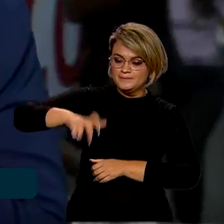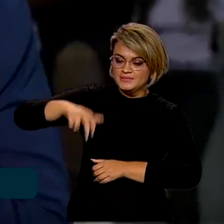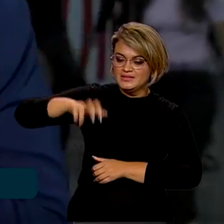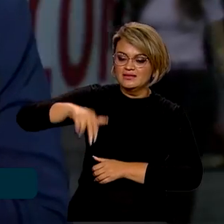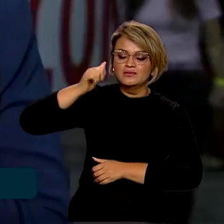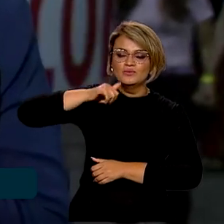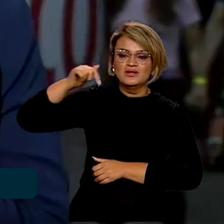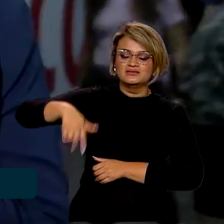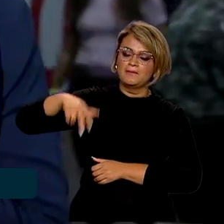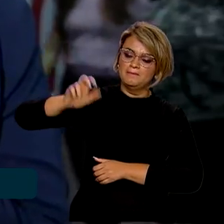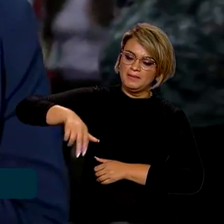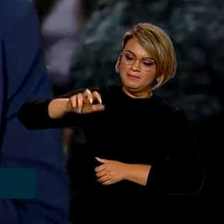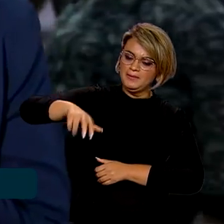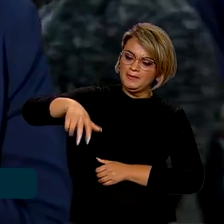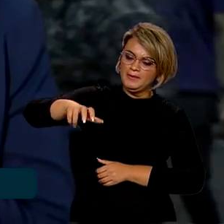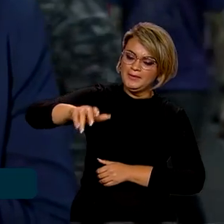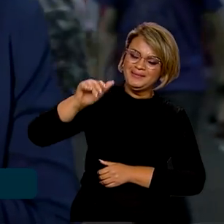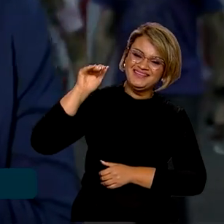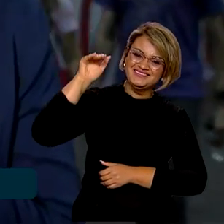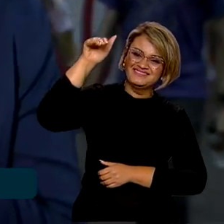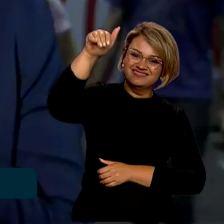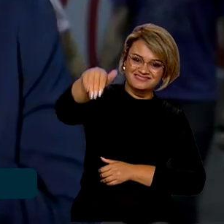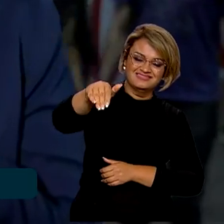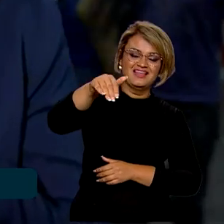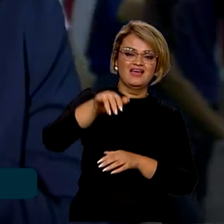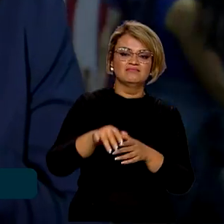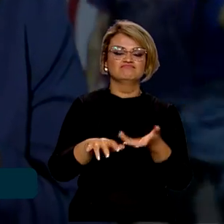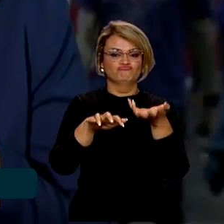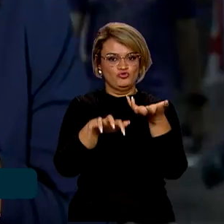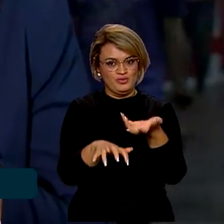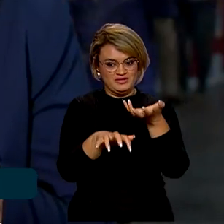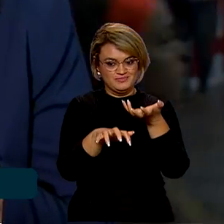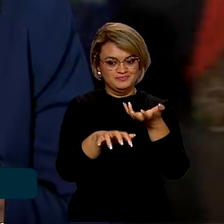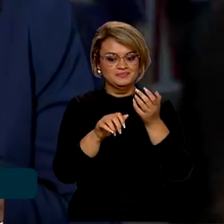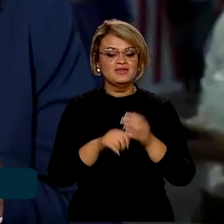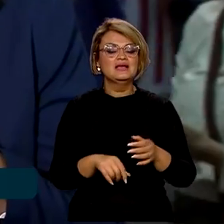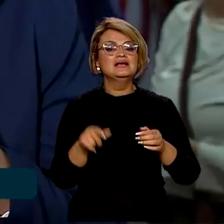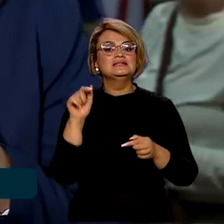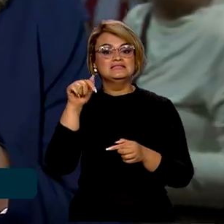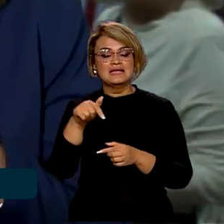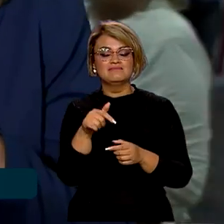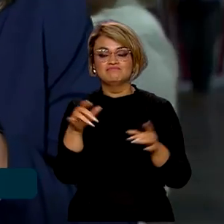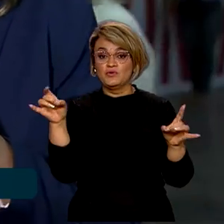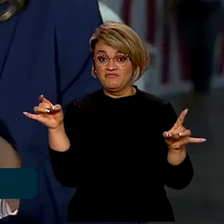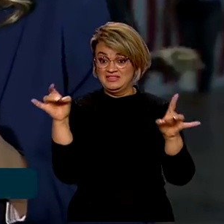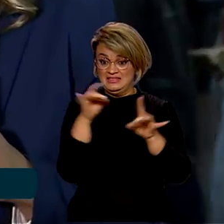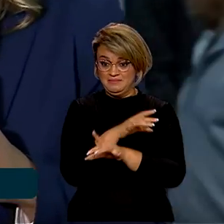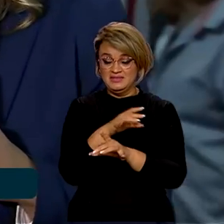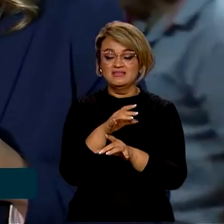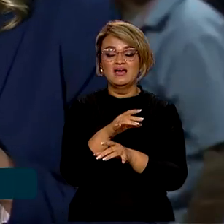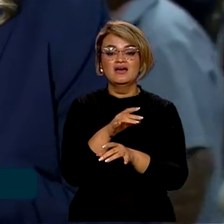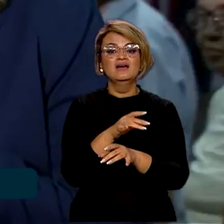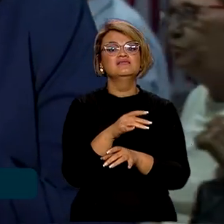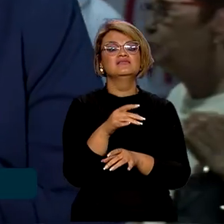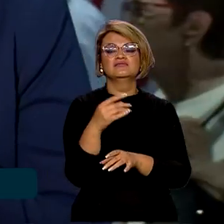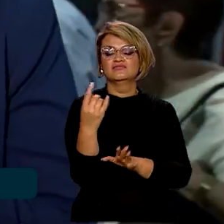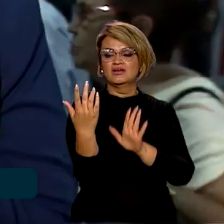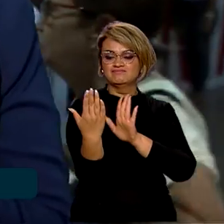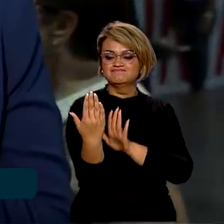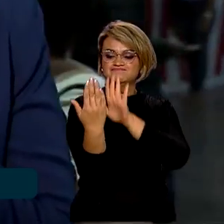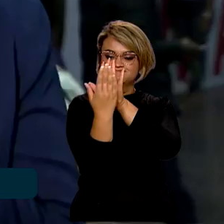mulheres até a Esplanada dos Ministérios. E para este ato de encerramento está prevista, então,